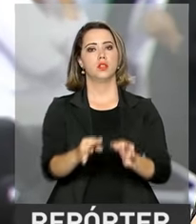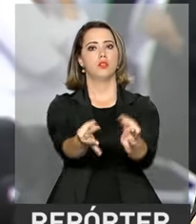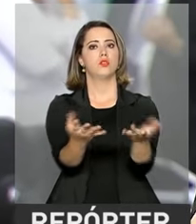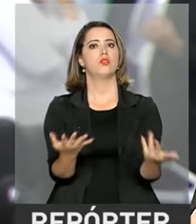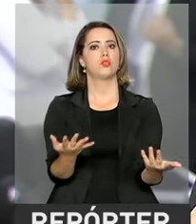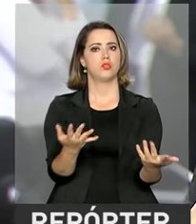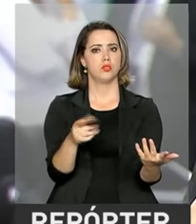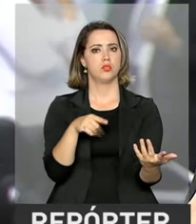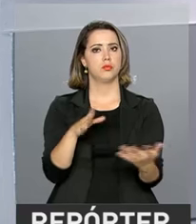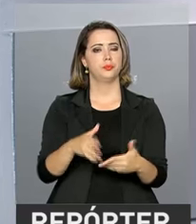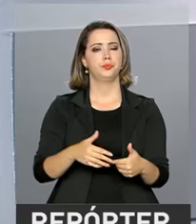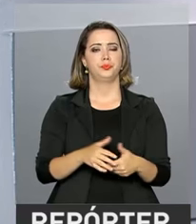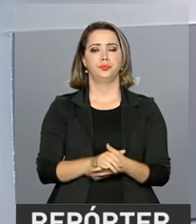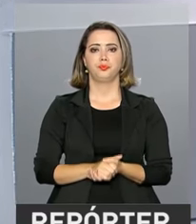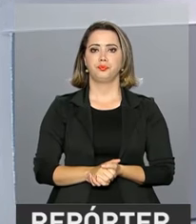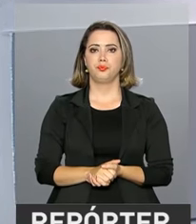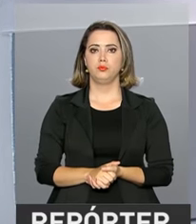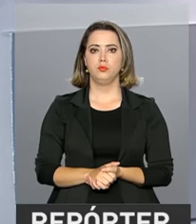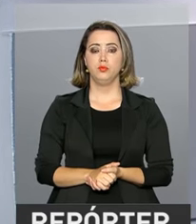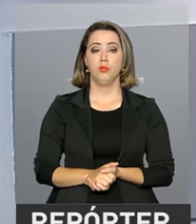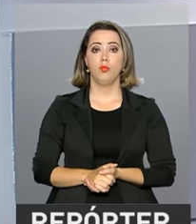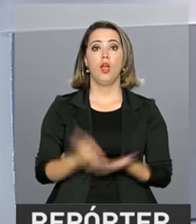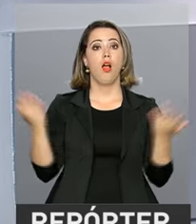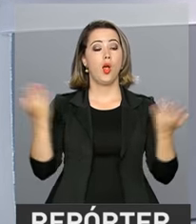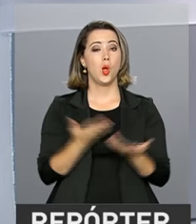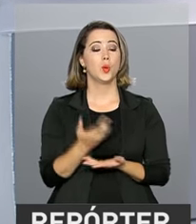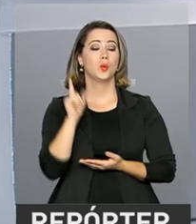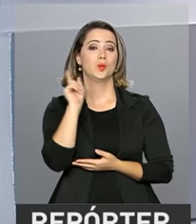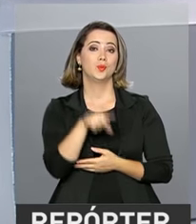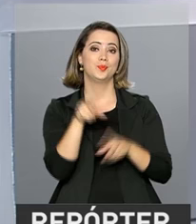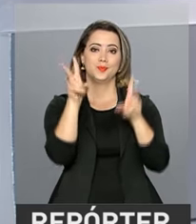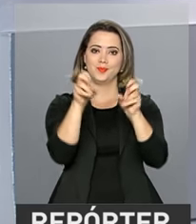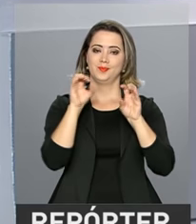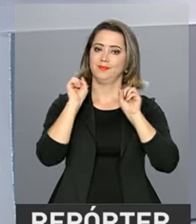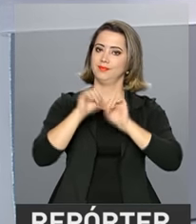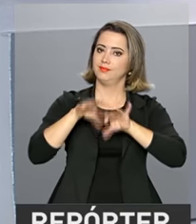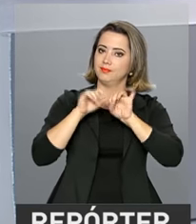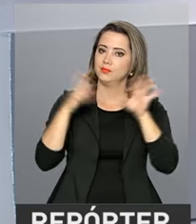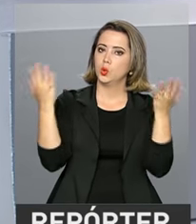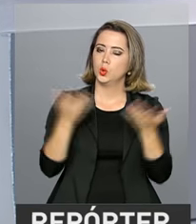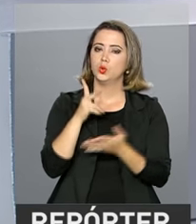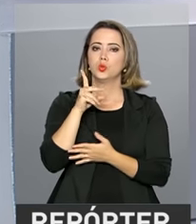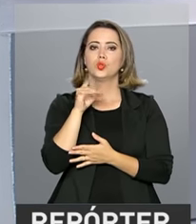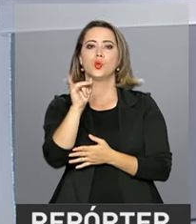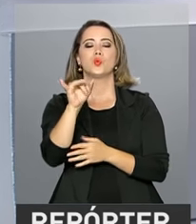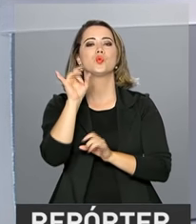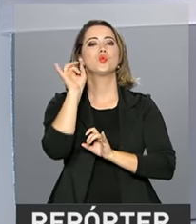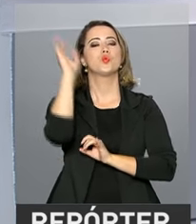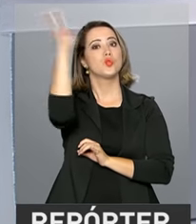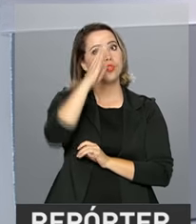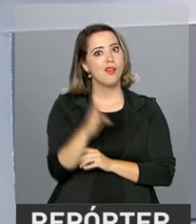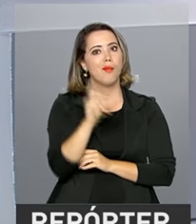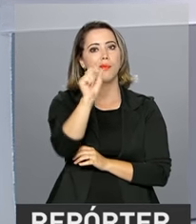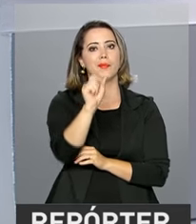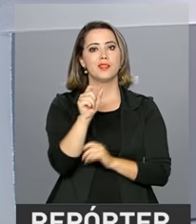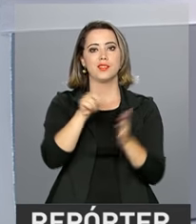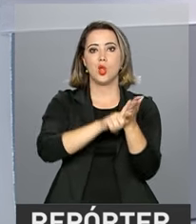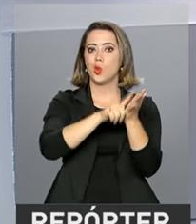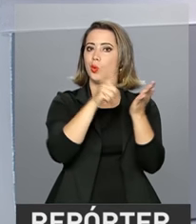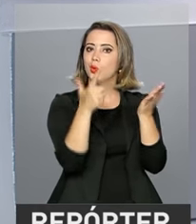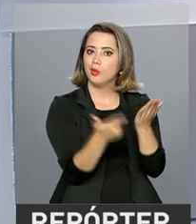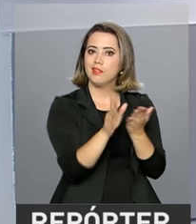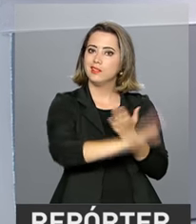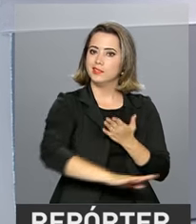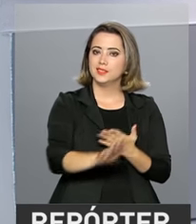conectividade, com maior conforto. O assunto agora é educação. Hoje é o Dia Nacional do Livro Infantil. O